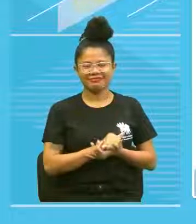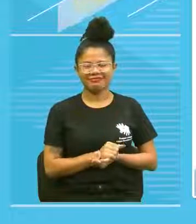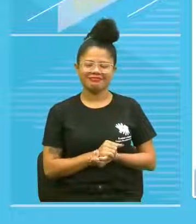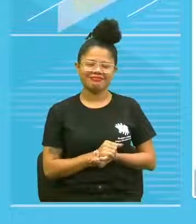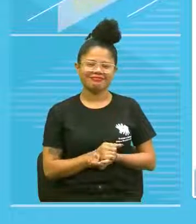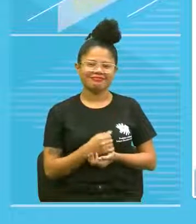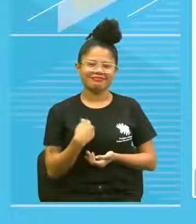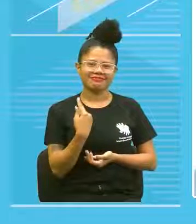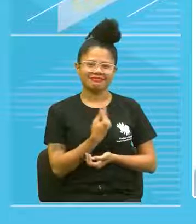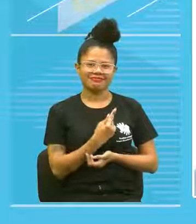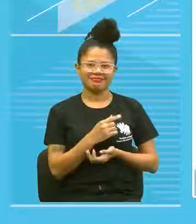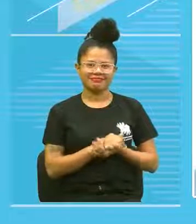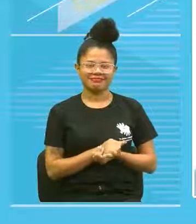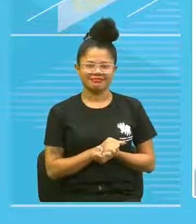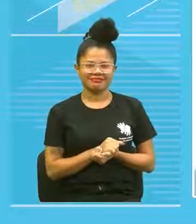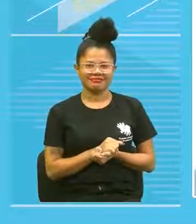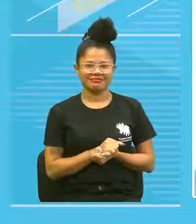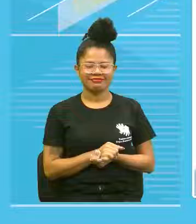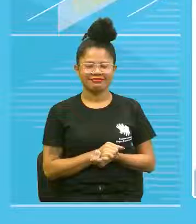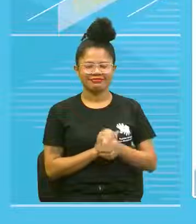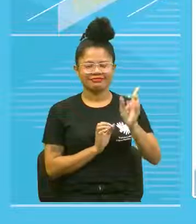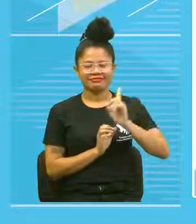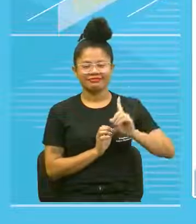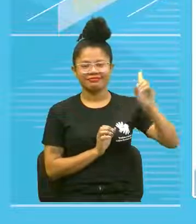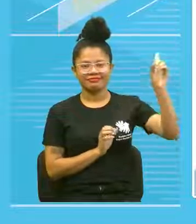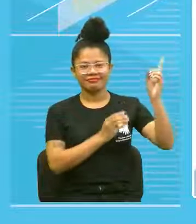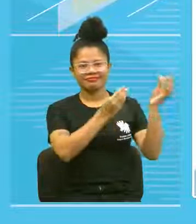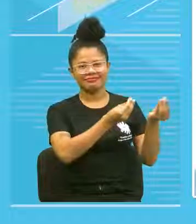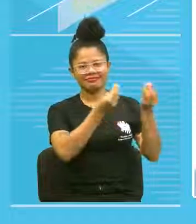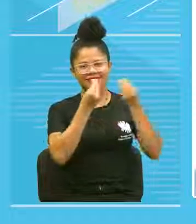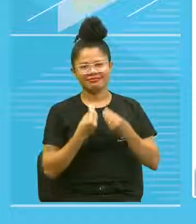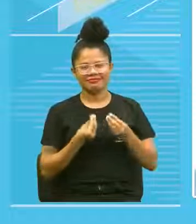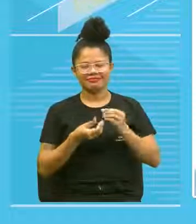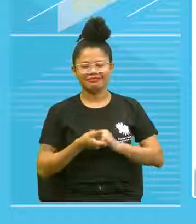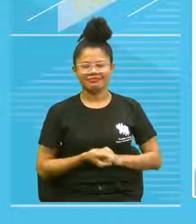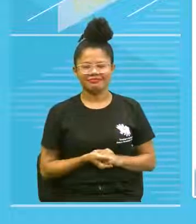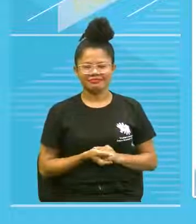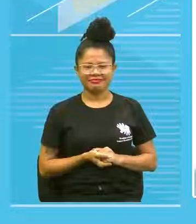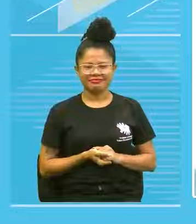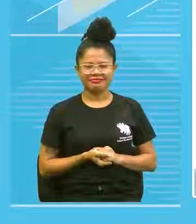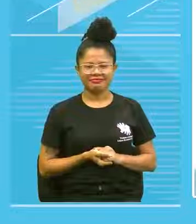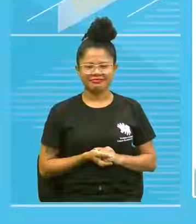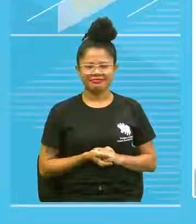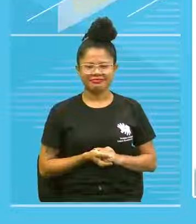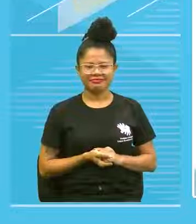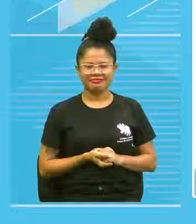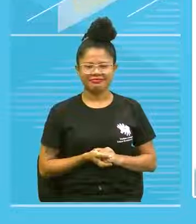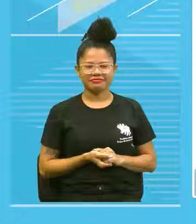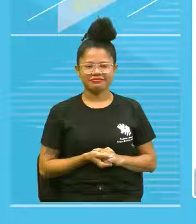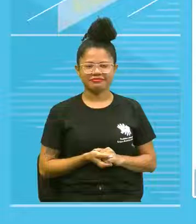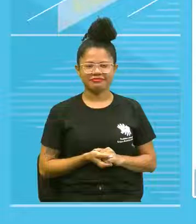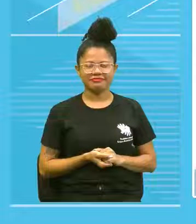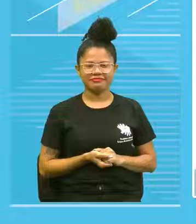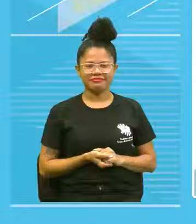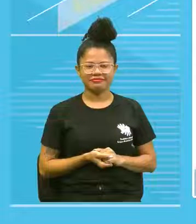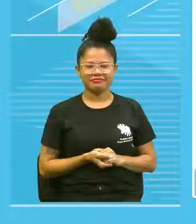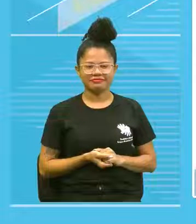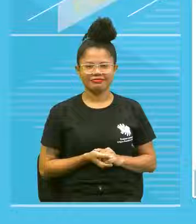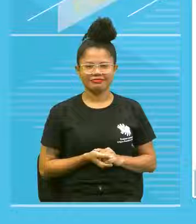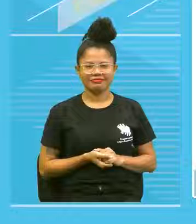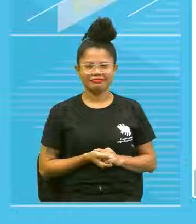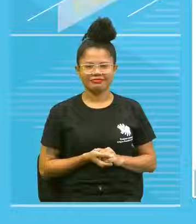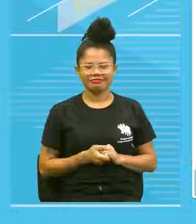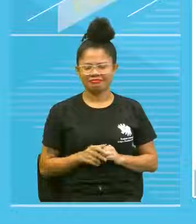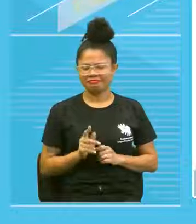o que o nosso querido Papai do céu nos dá e é